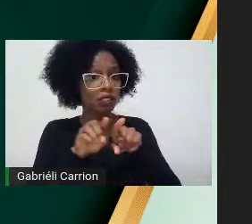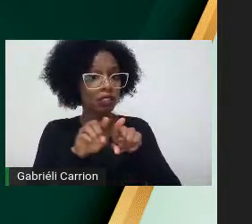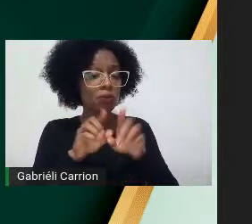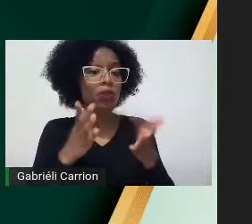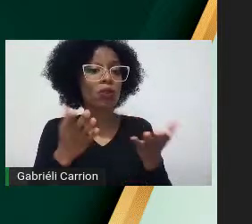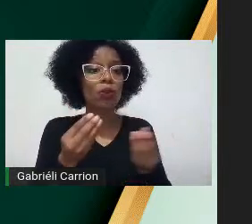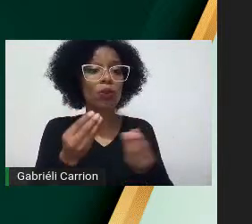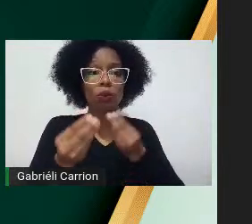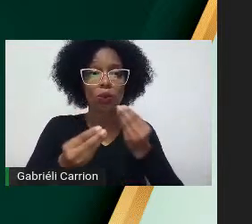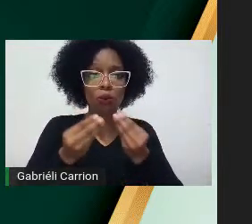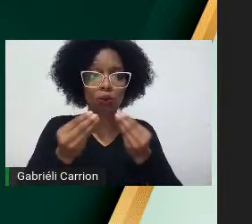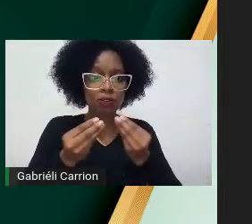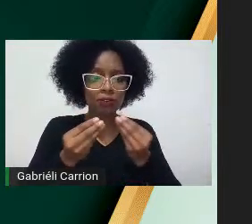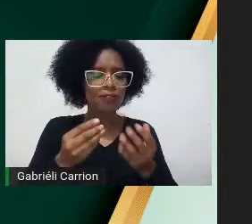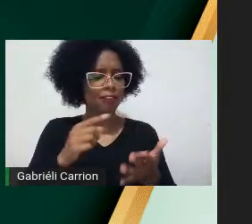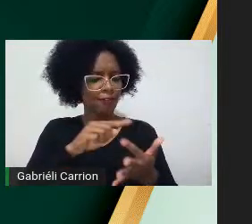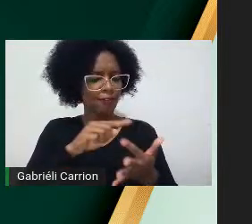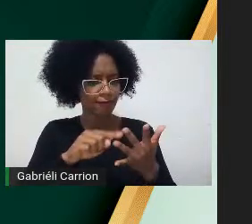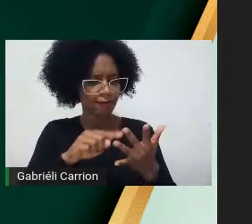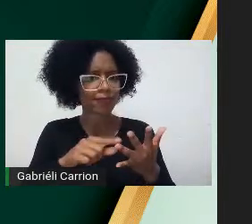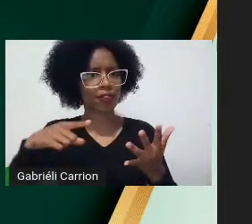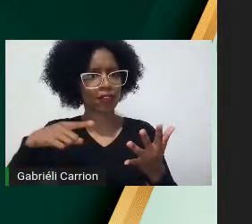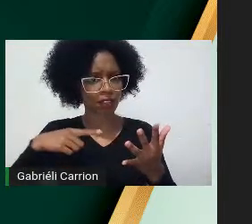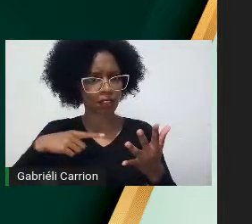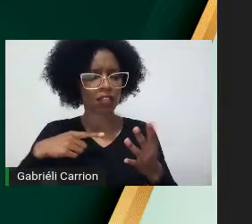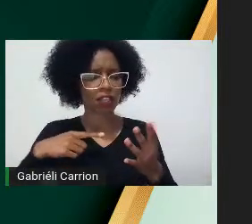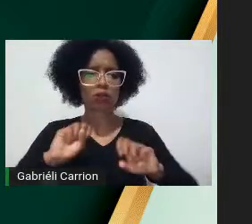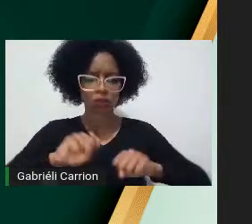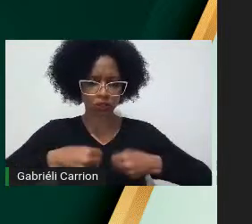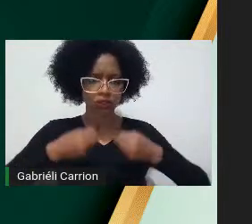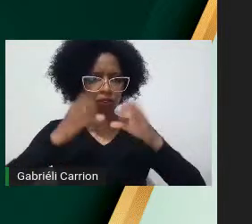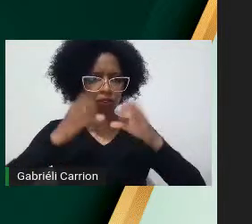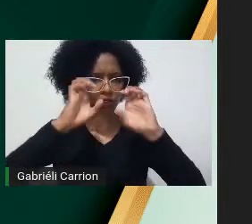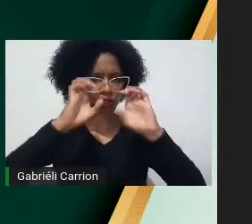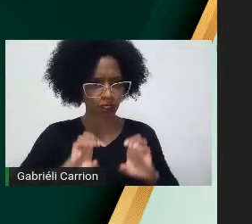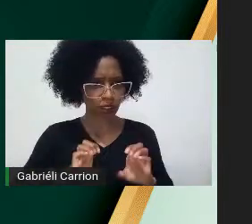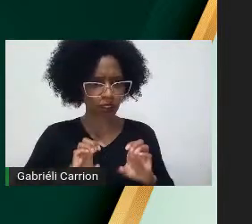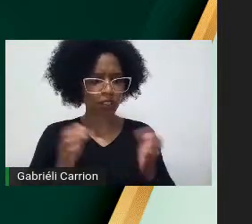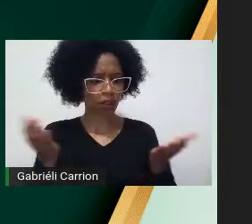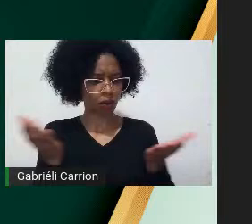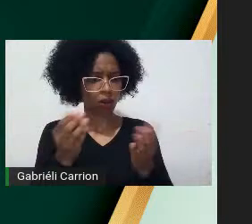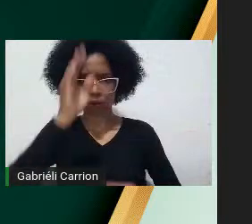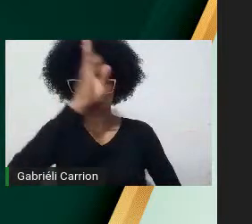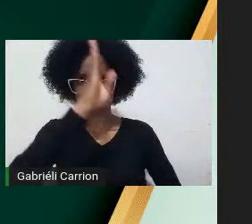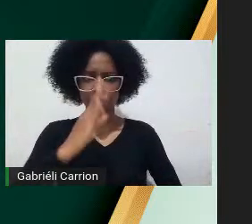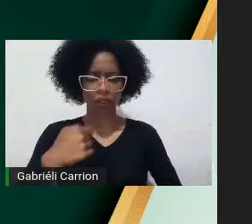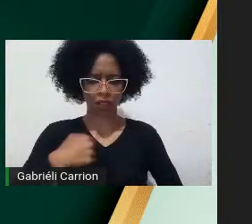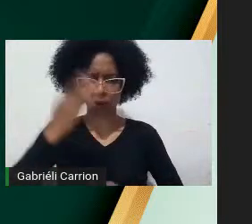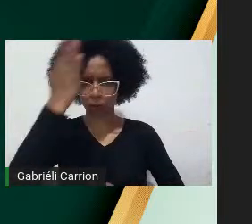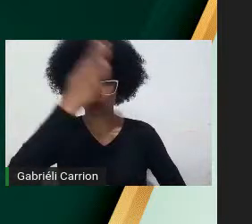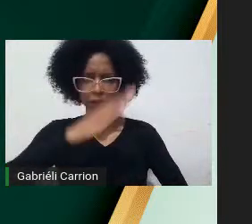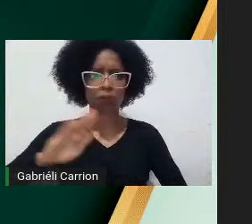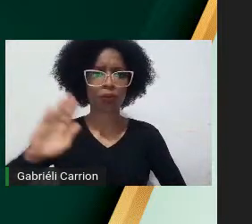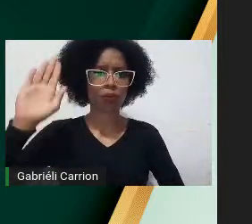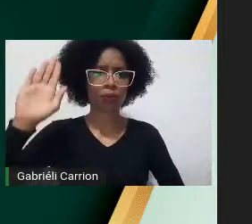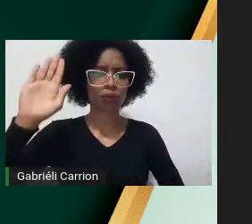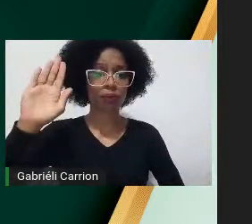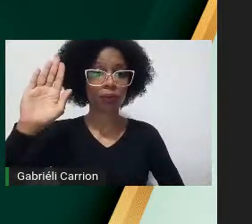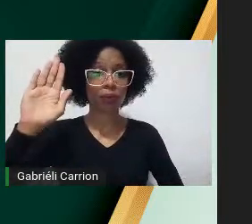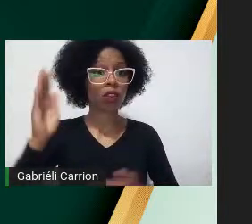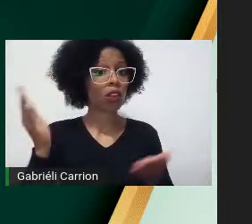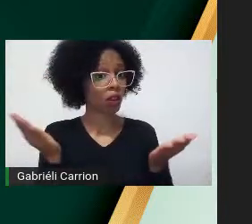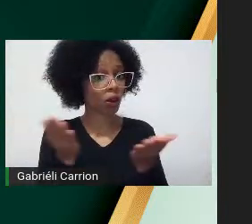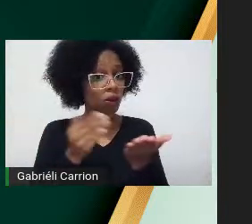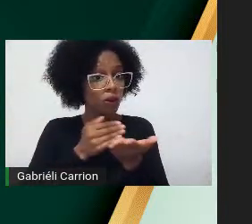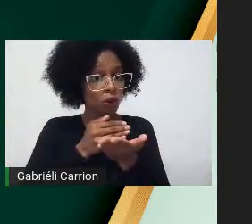em mim couber pela grandeza moral, social e material do Brasil. Assim eu prometo. Teremos agora a